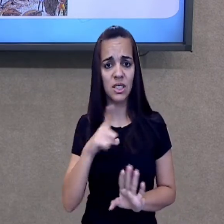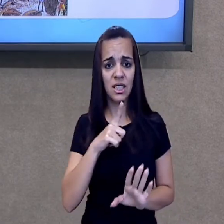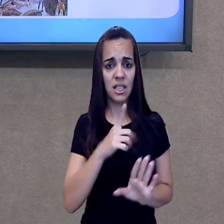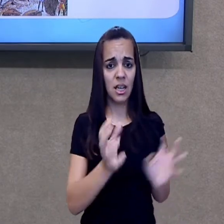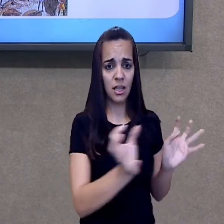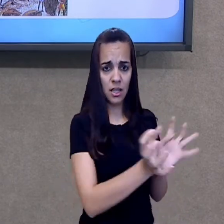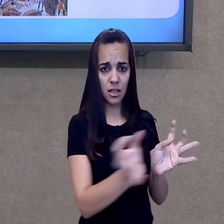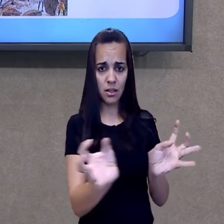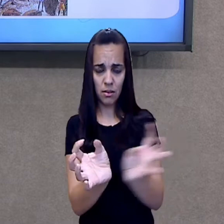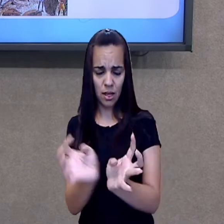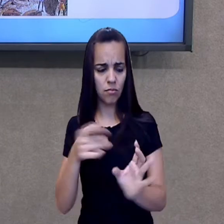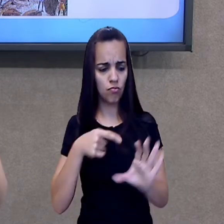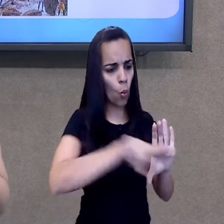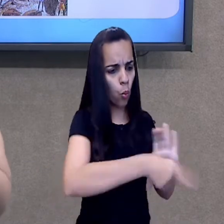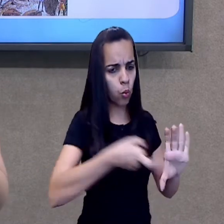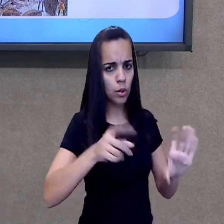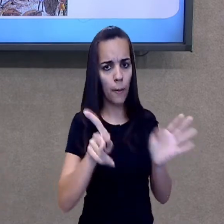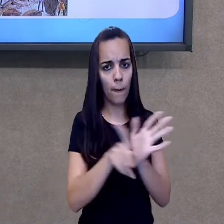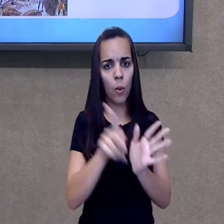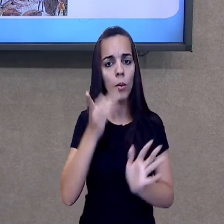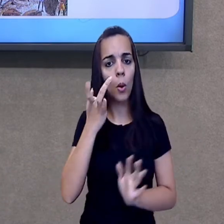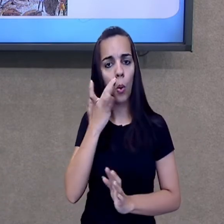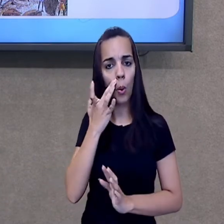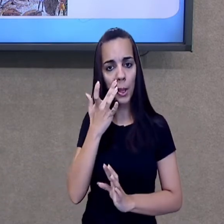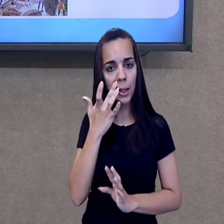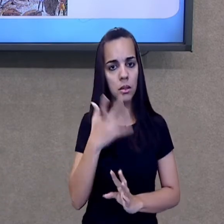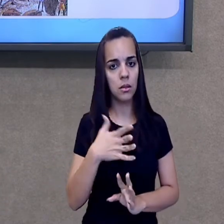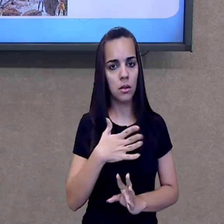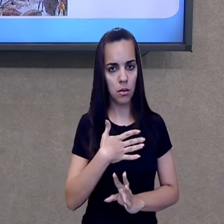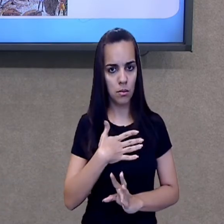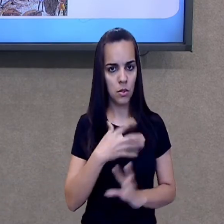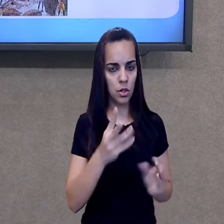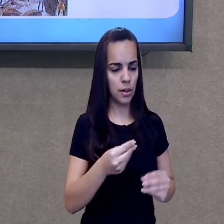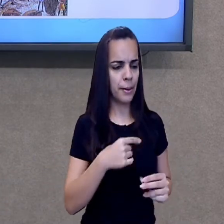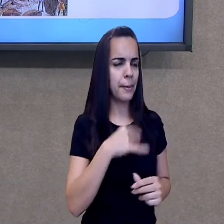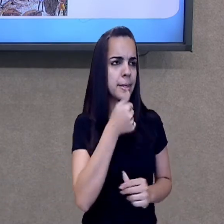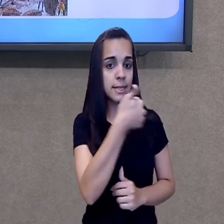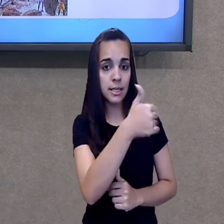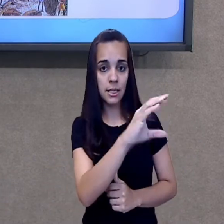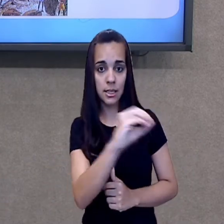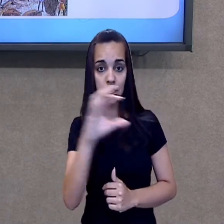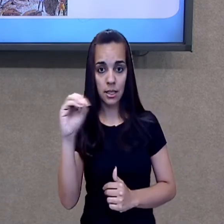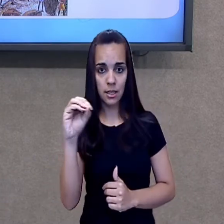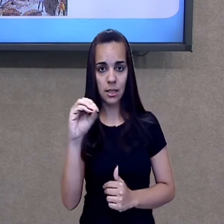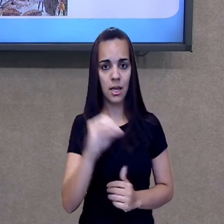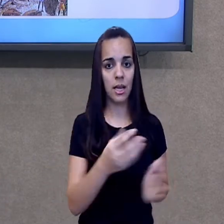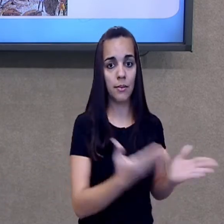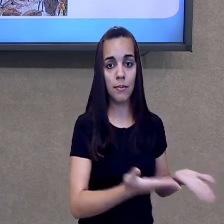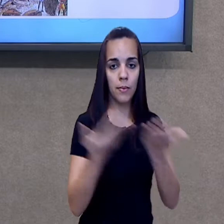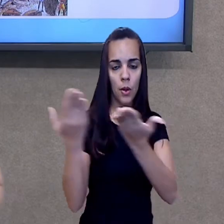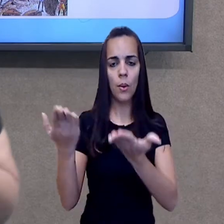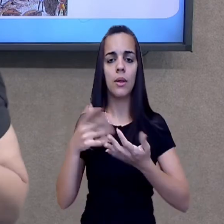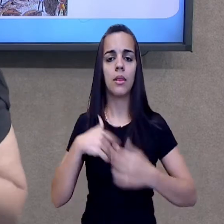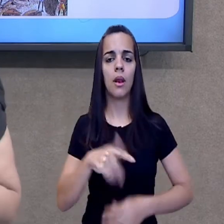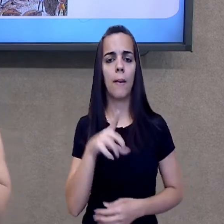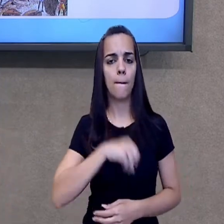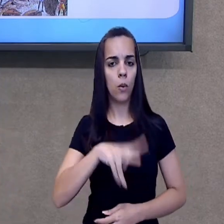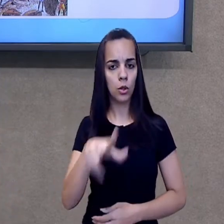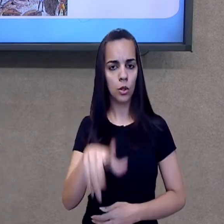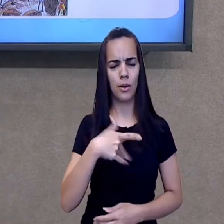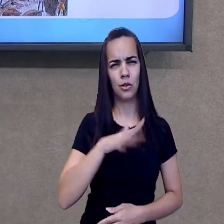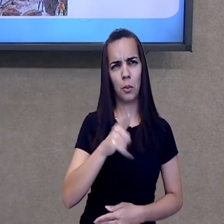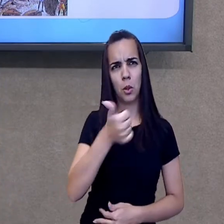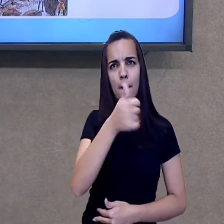de extração de ouro deveria pagar 100 arrobas de ouro, cerca de